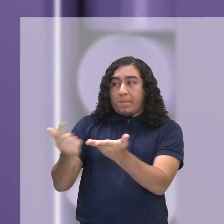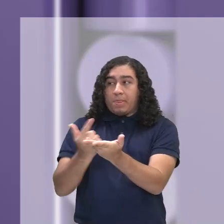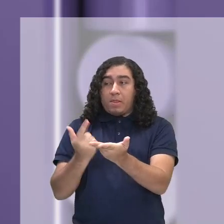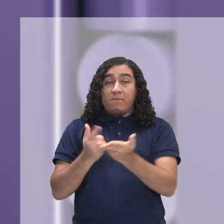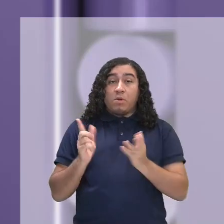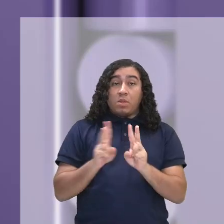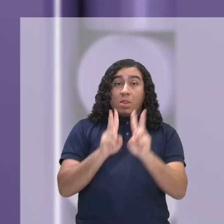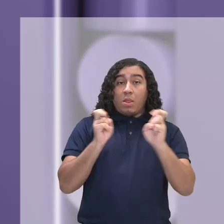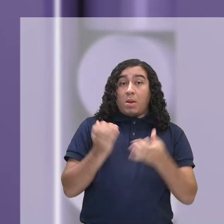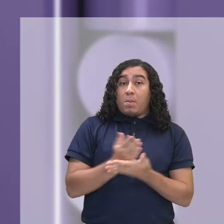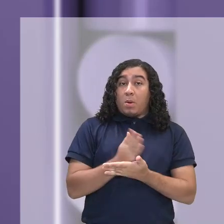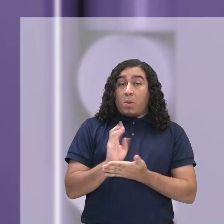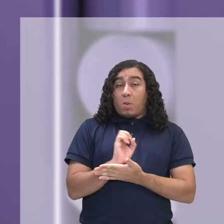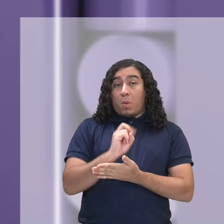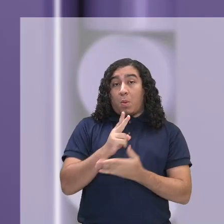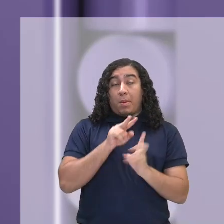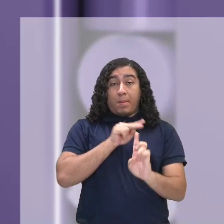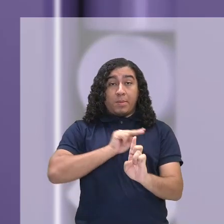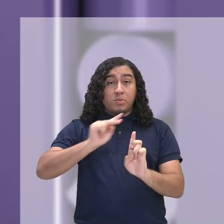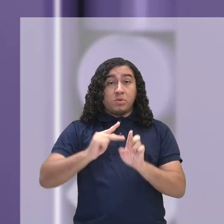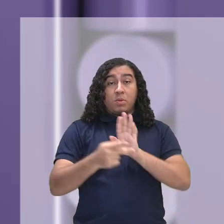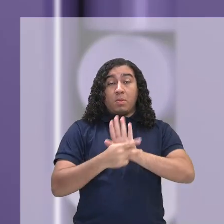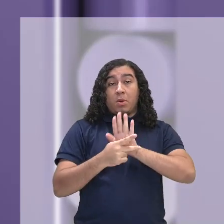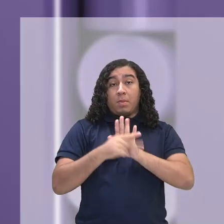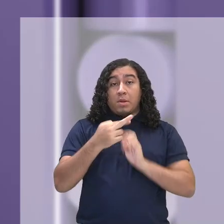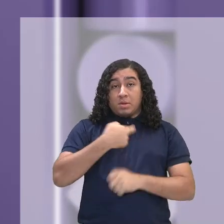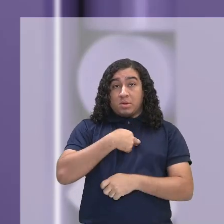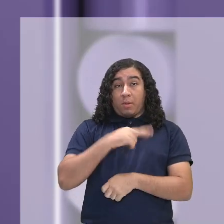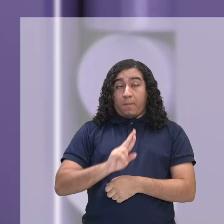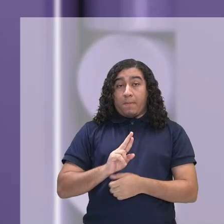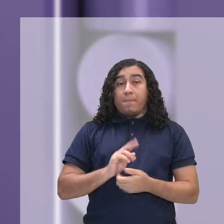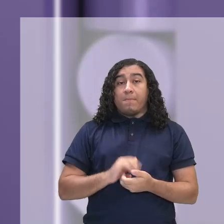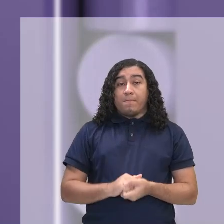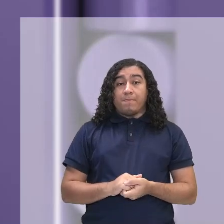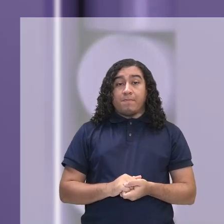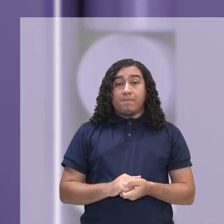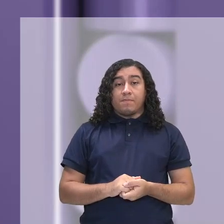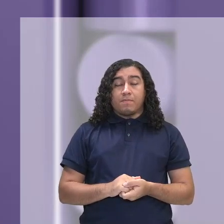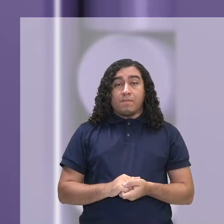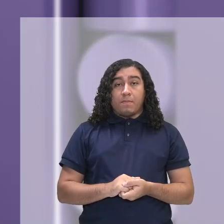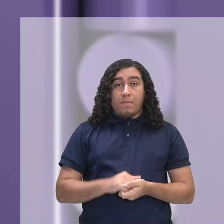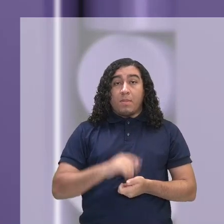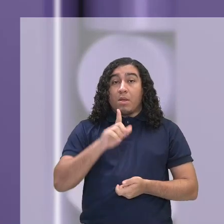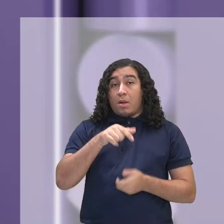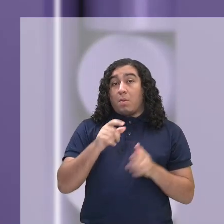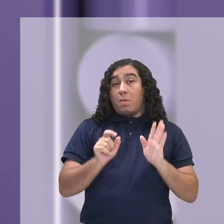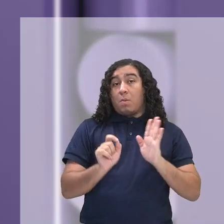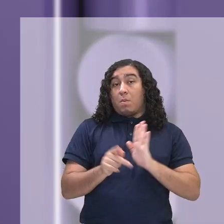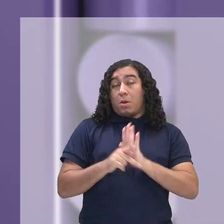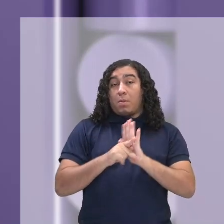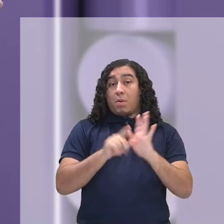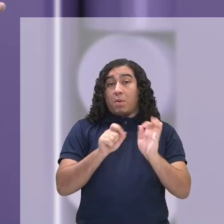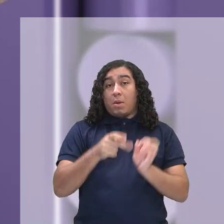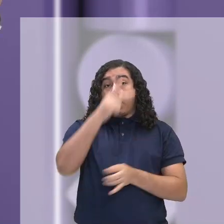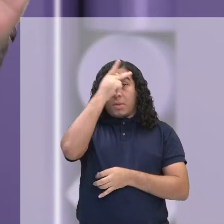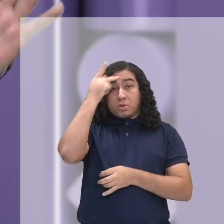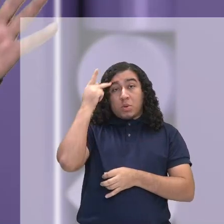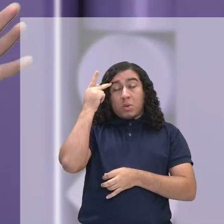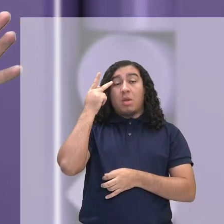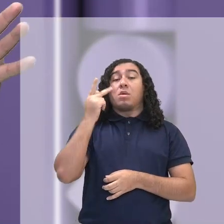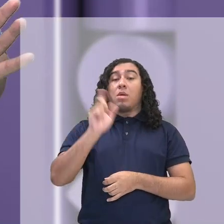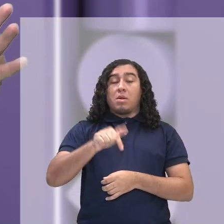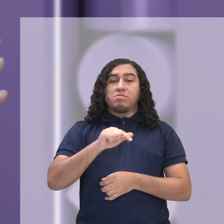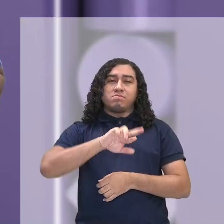tema, alguma dimensão da religião. Então, são consideradas pessoas notáveis. Não são necessariamente